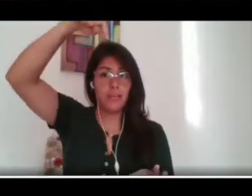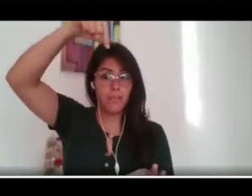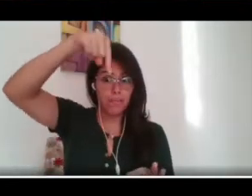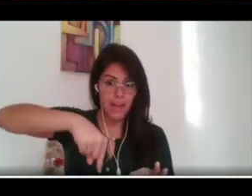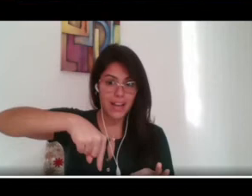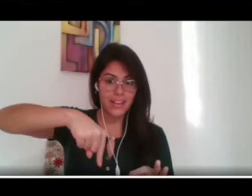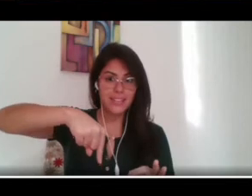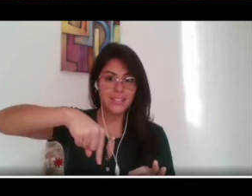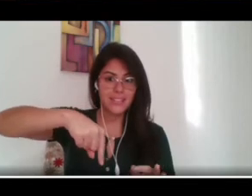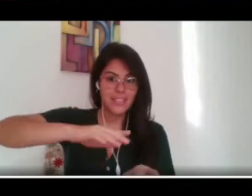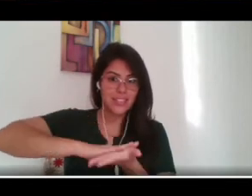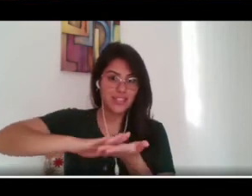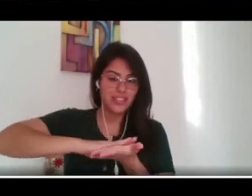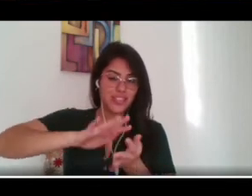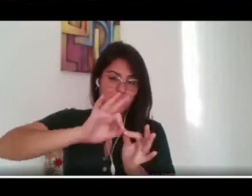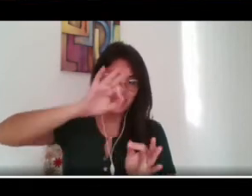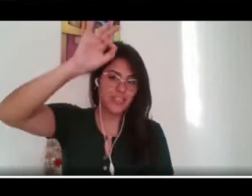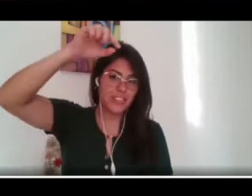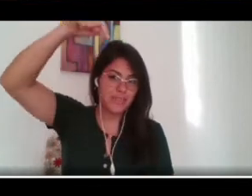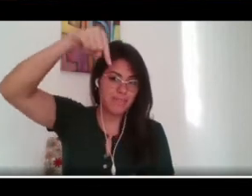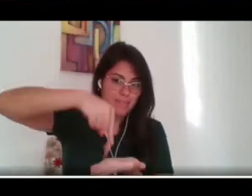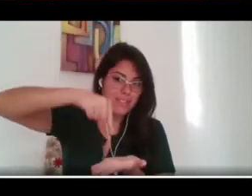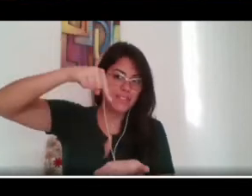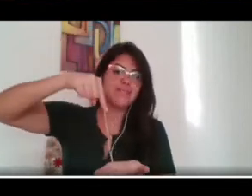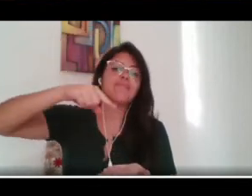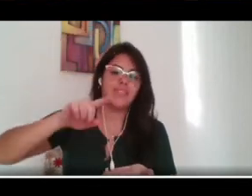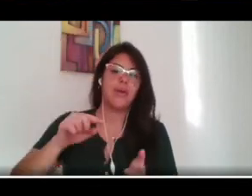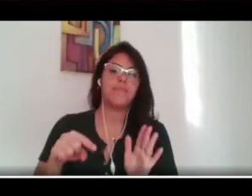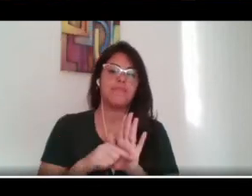vai ser igual a V0y, que é